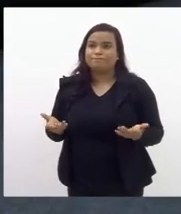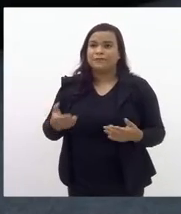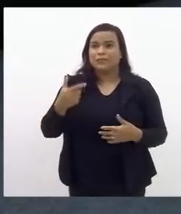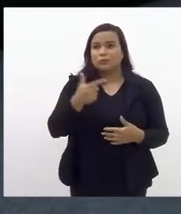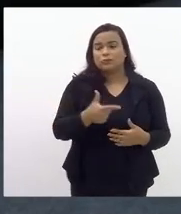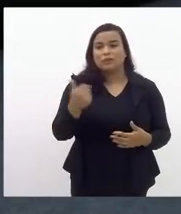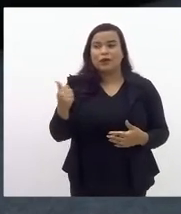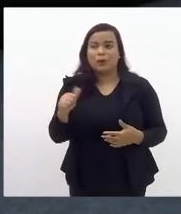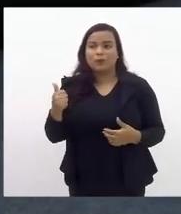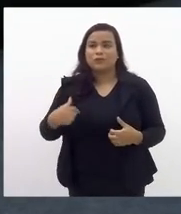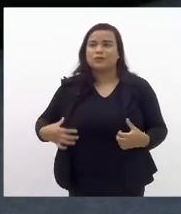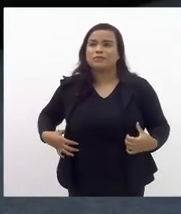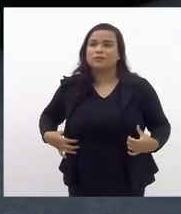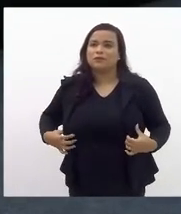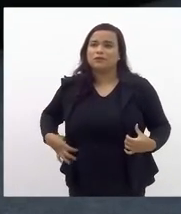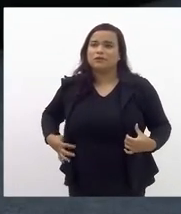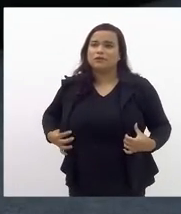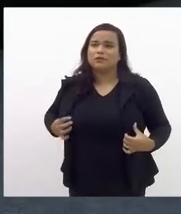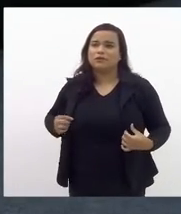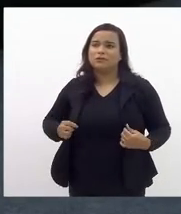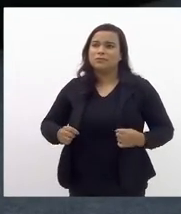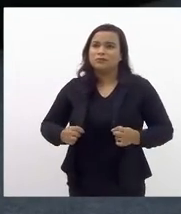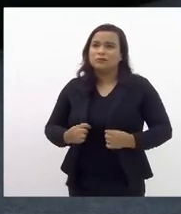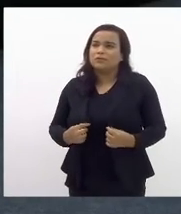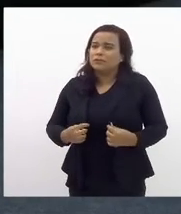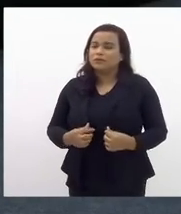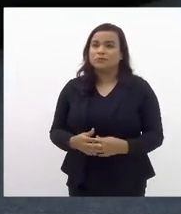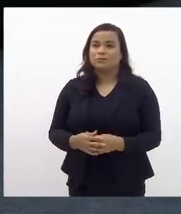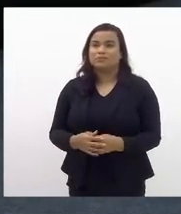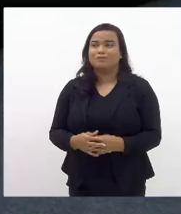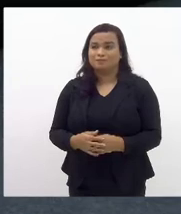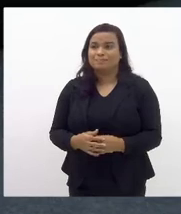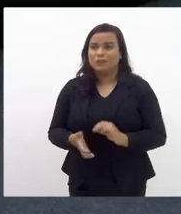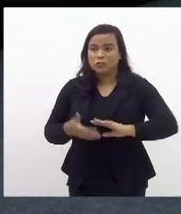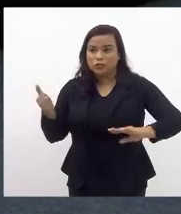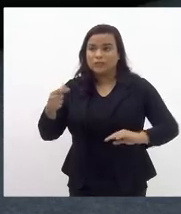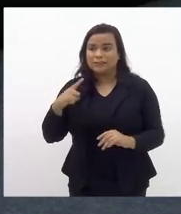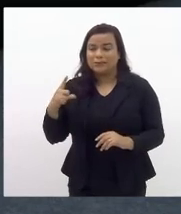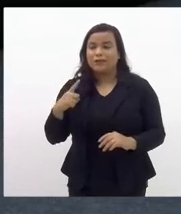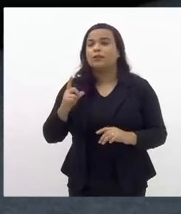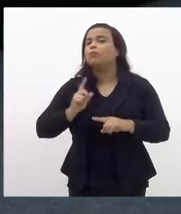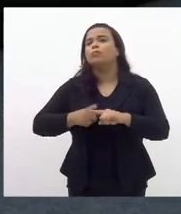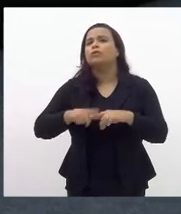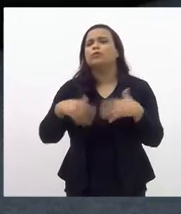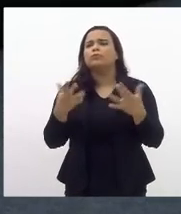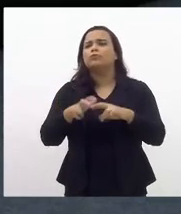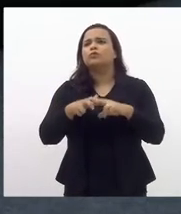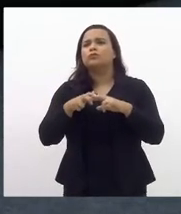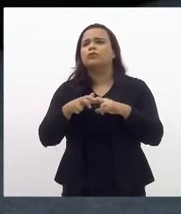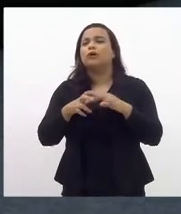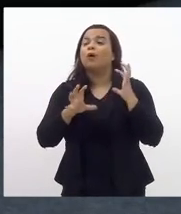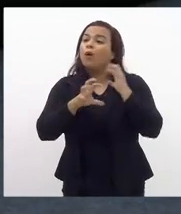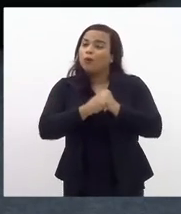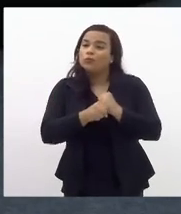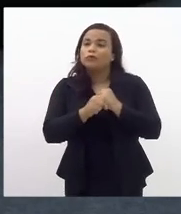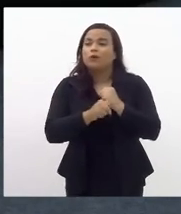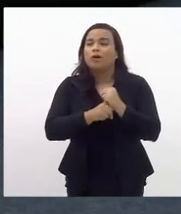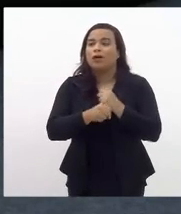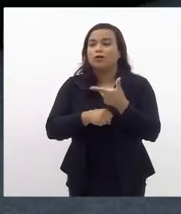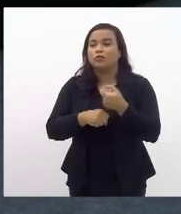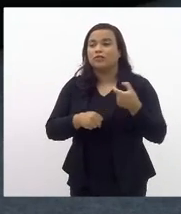211 policiais, deputada Marta Rocha, foram excluídos. E por quê? Porque eles contaram 2020.